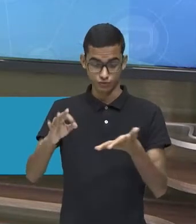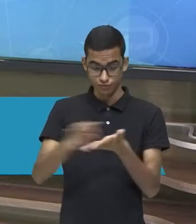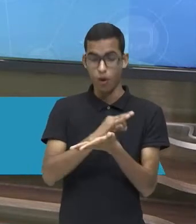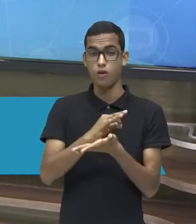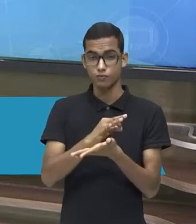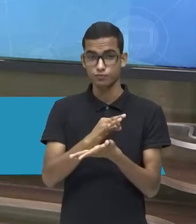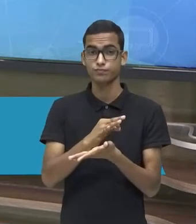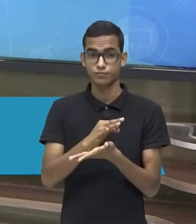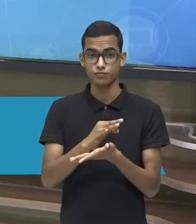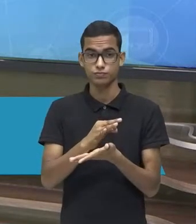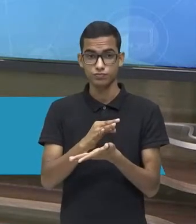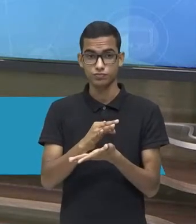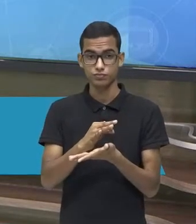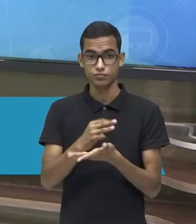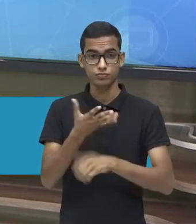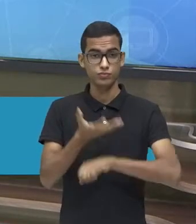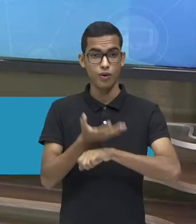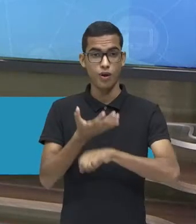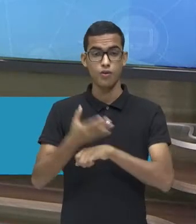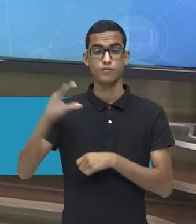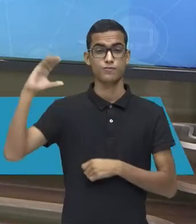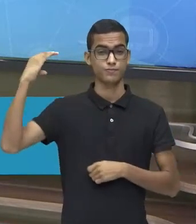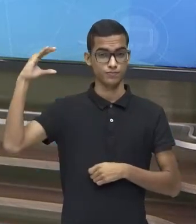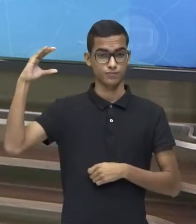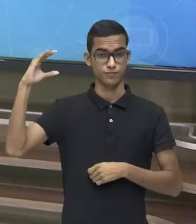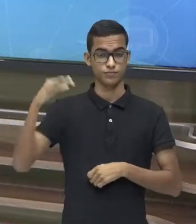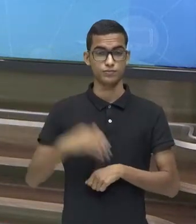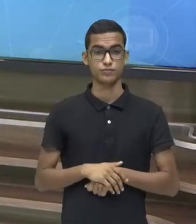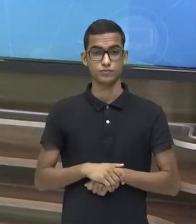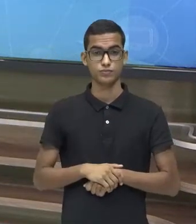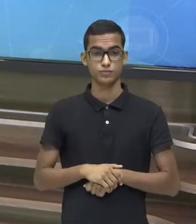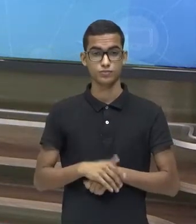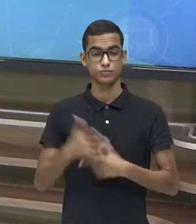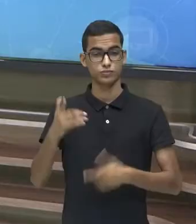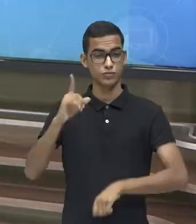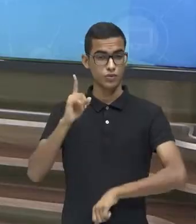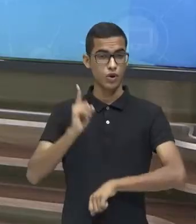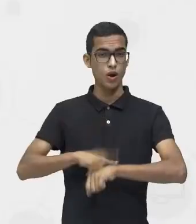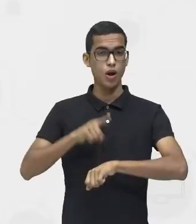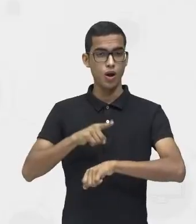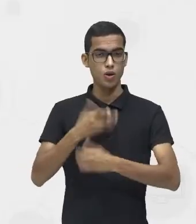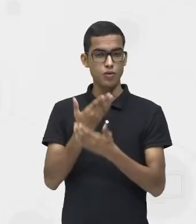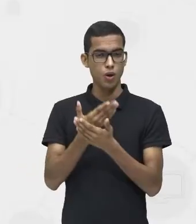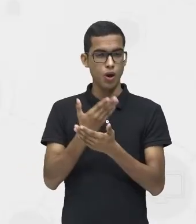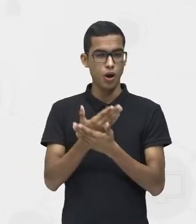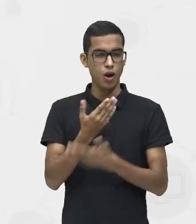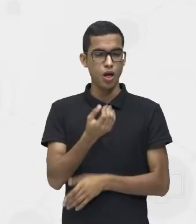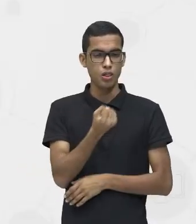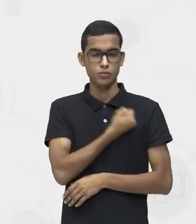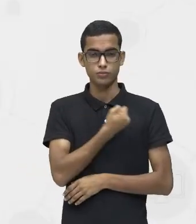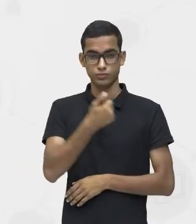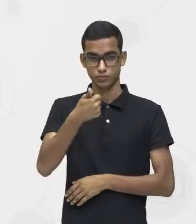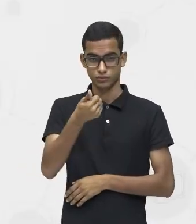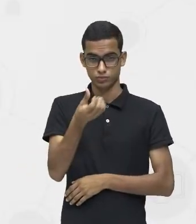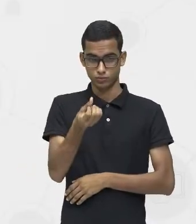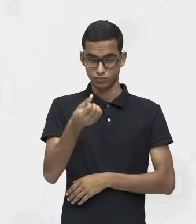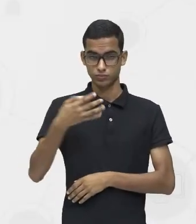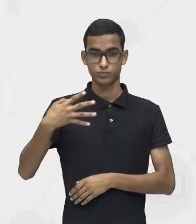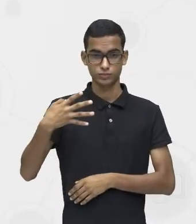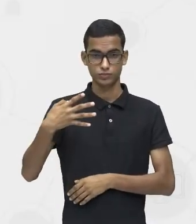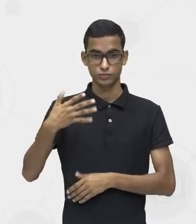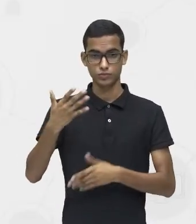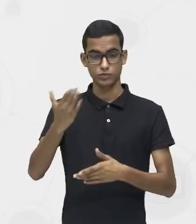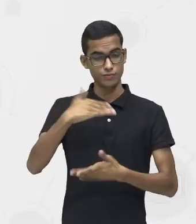aí ao nosso componente de ciências, né? Então, nesse momento, estamos aí com a aula 164, vamos fazer